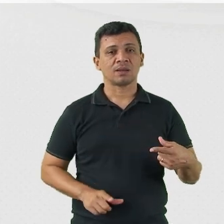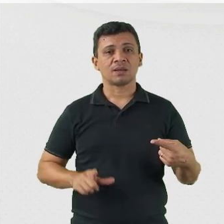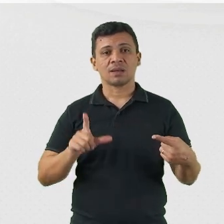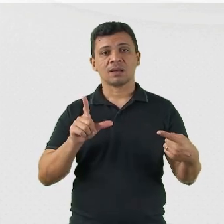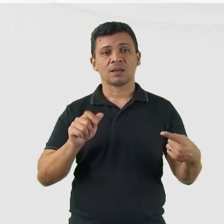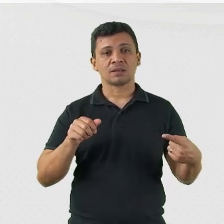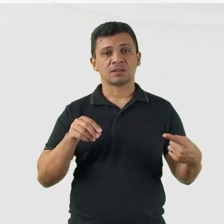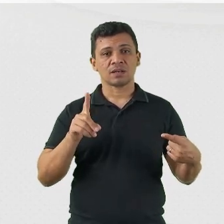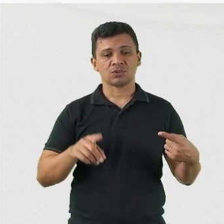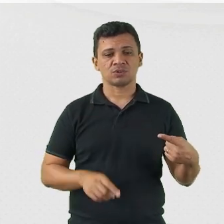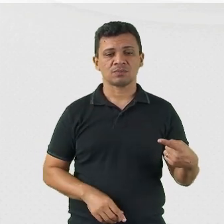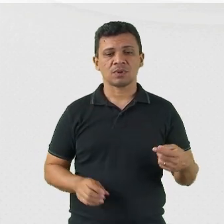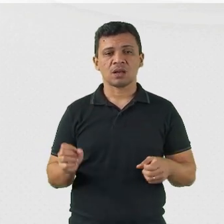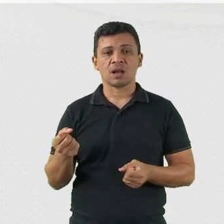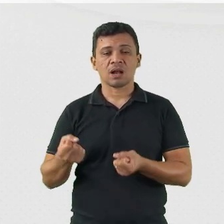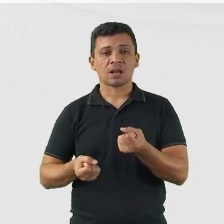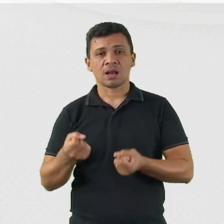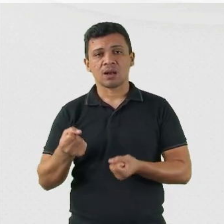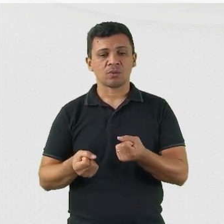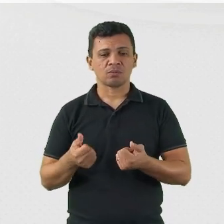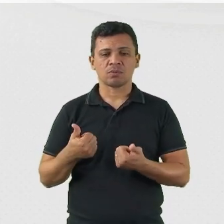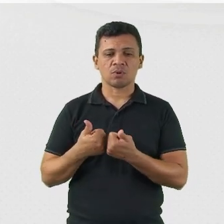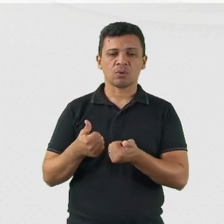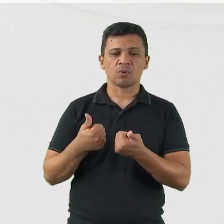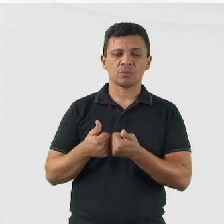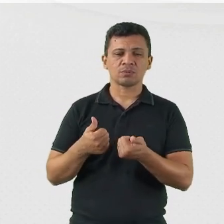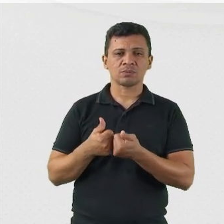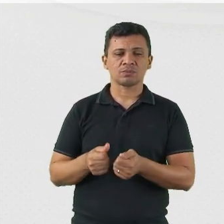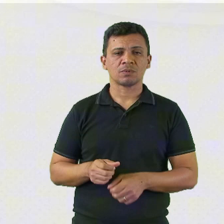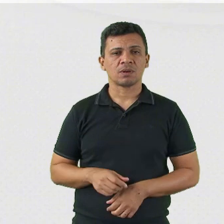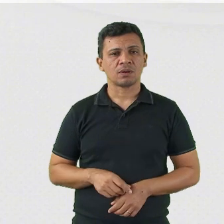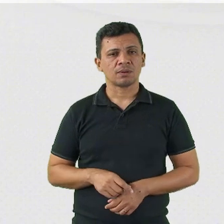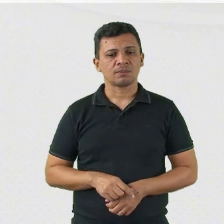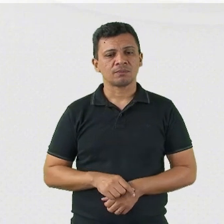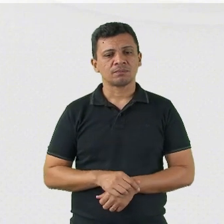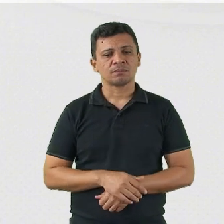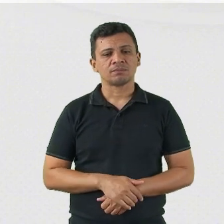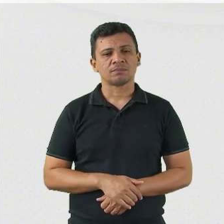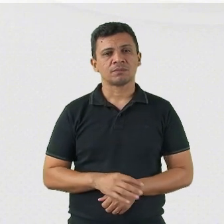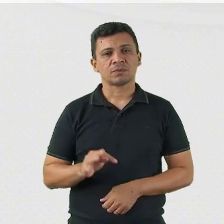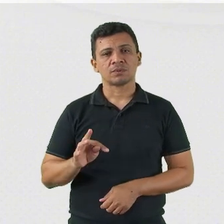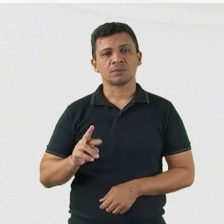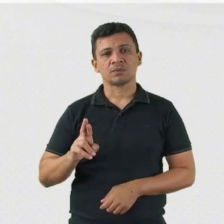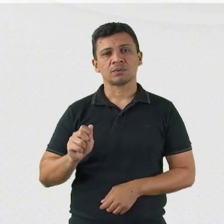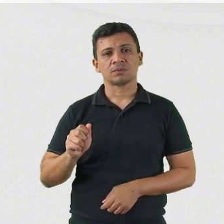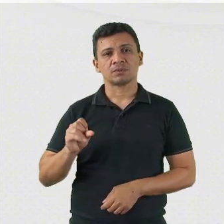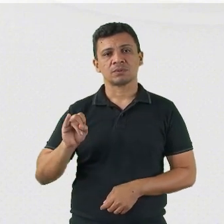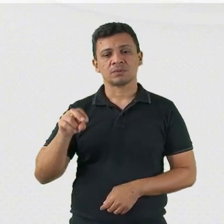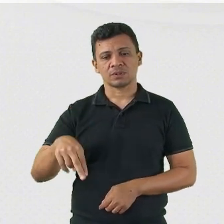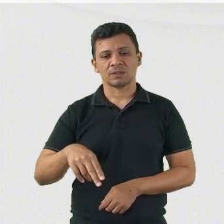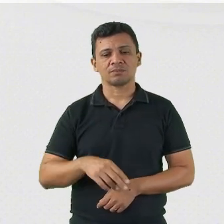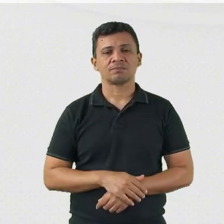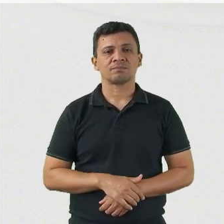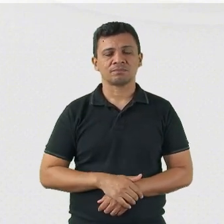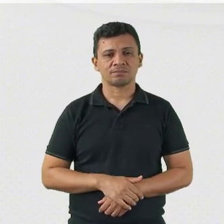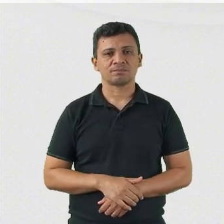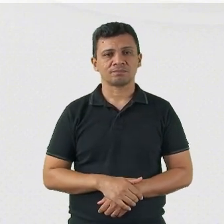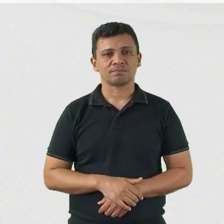terrestre. Car, bus, train, subway, motorcycle,